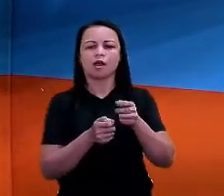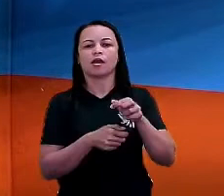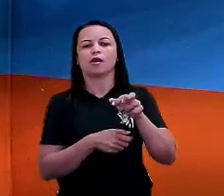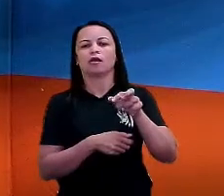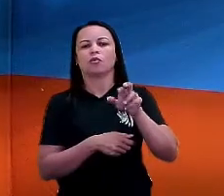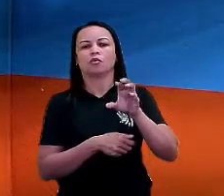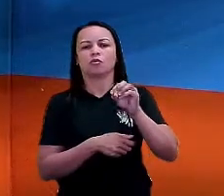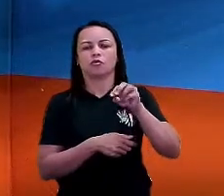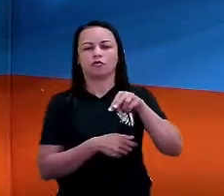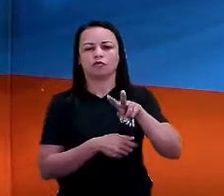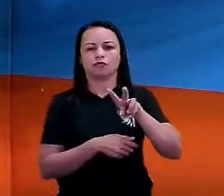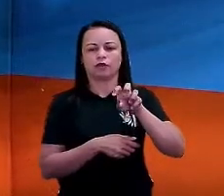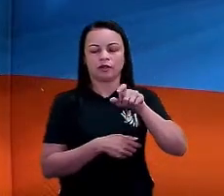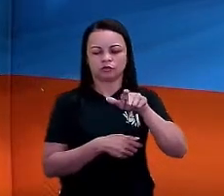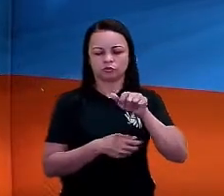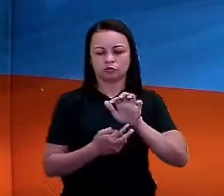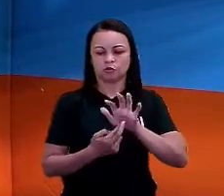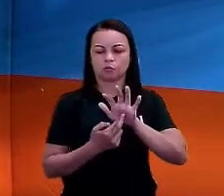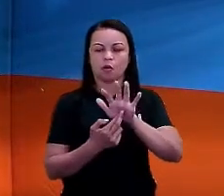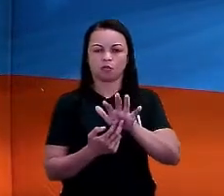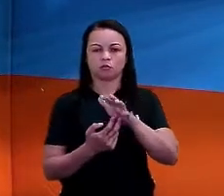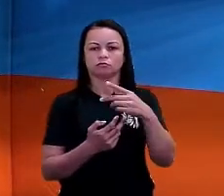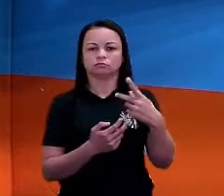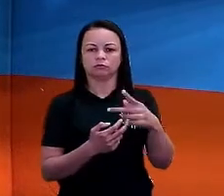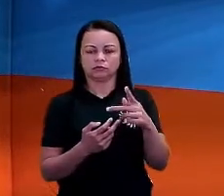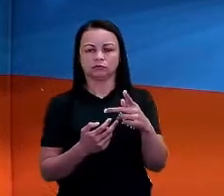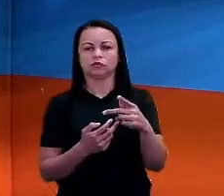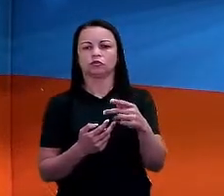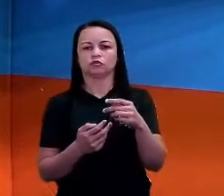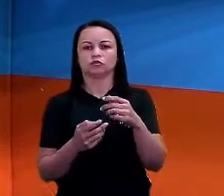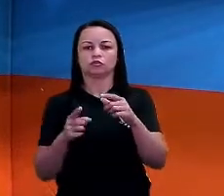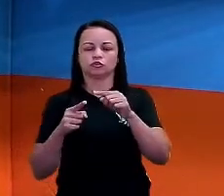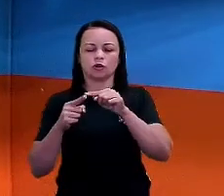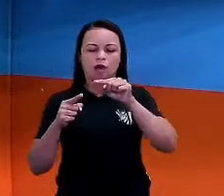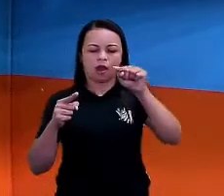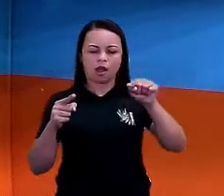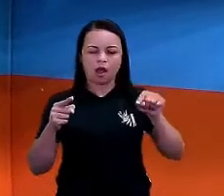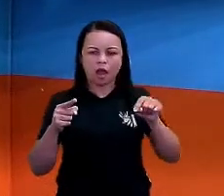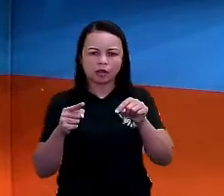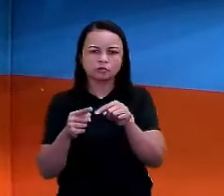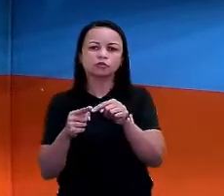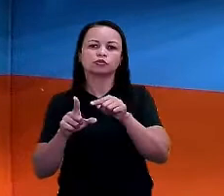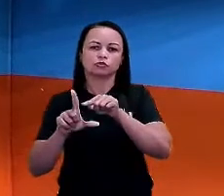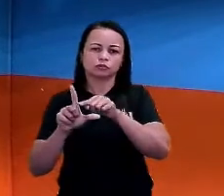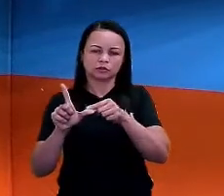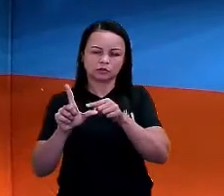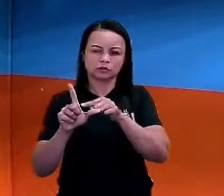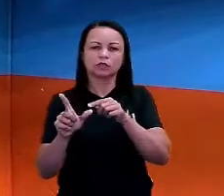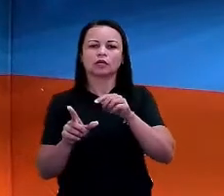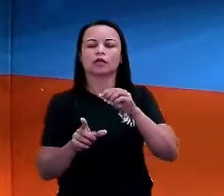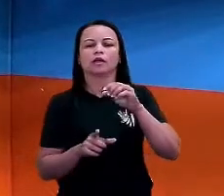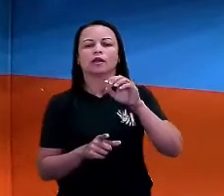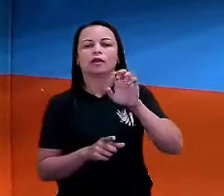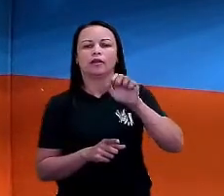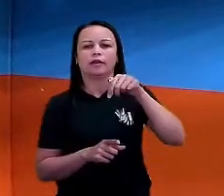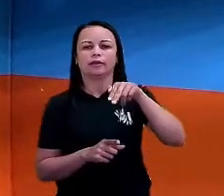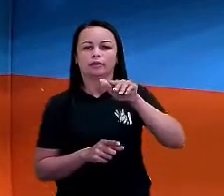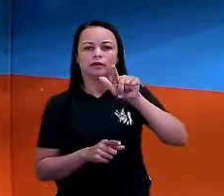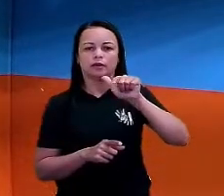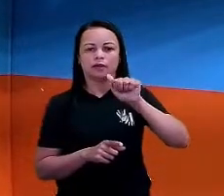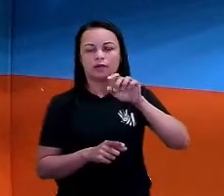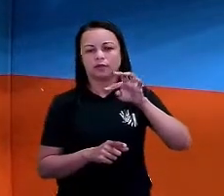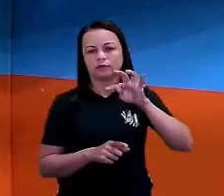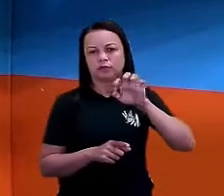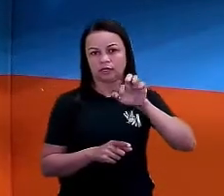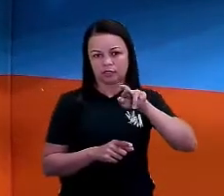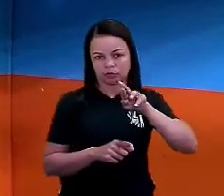quando apresentam os lados e os ângulos congruentes, ou seja, são ao mesmo tempo equiláteros e equiângulos.